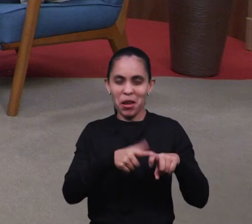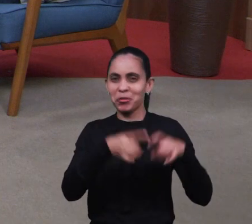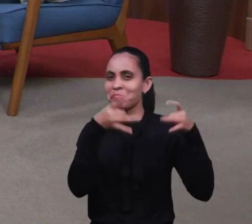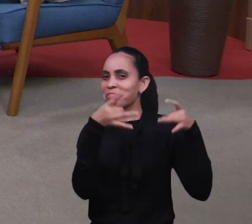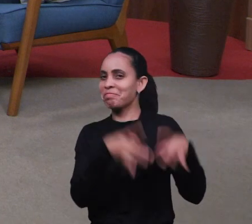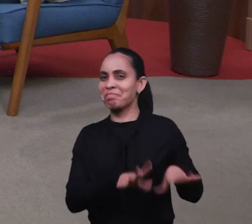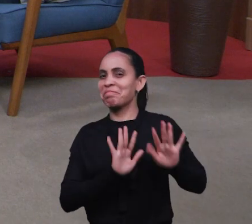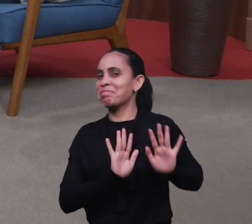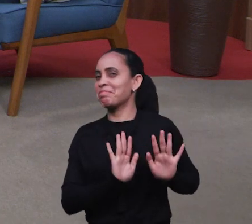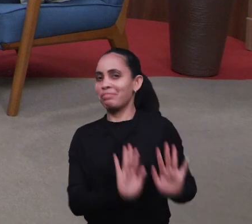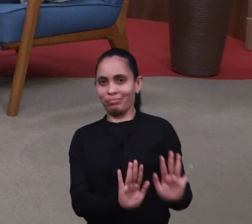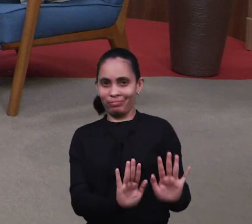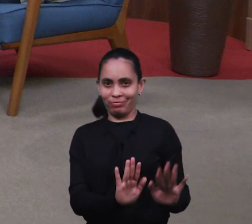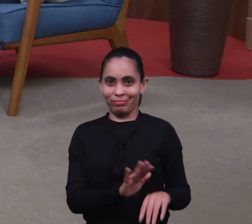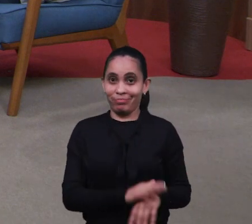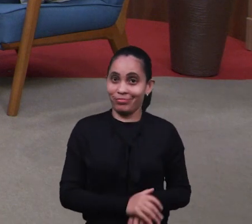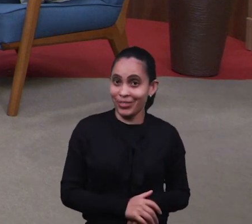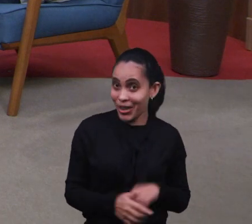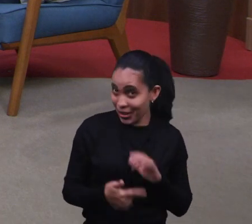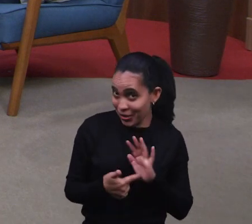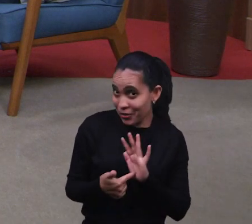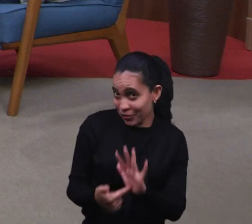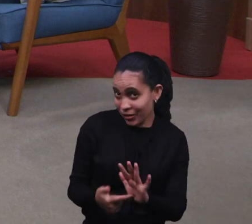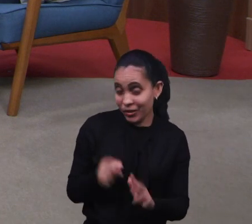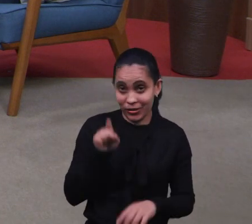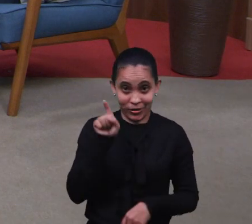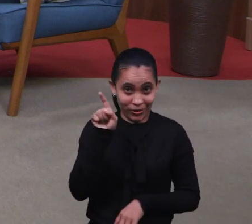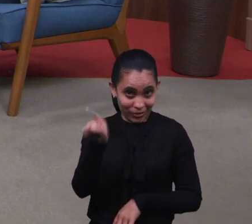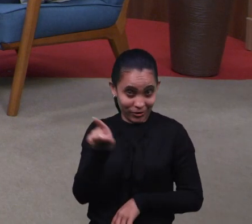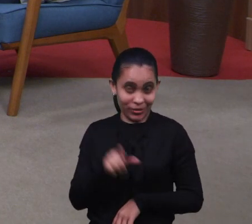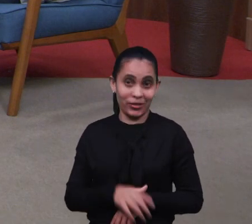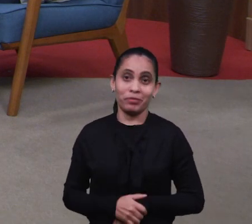É um ditado que tem na Inglaterra.